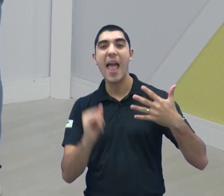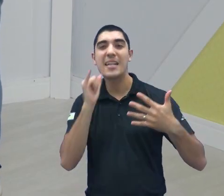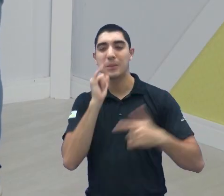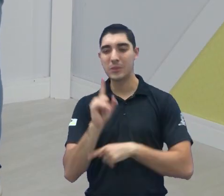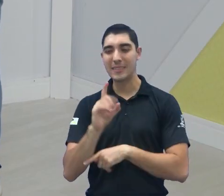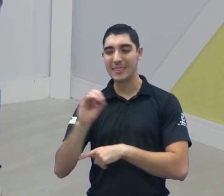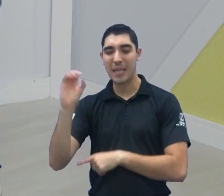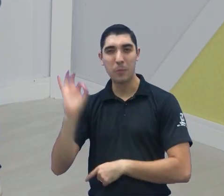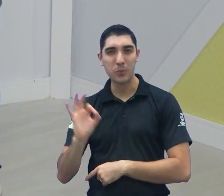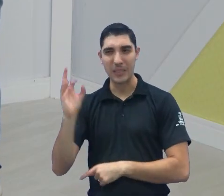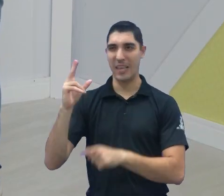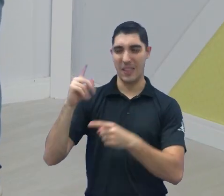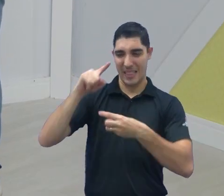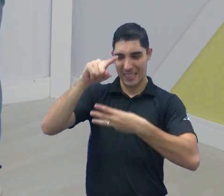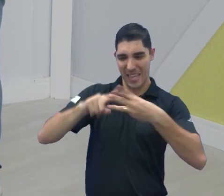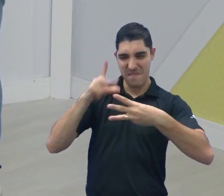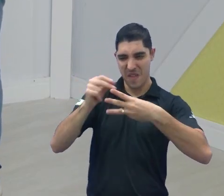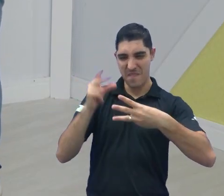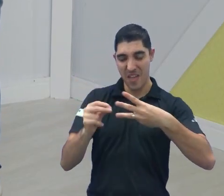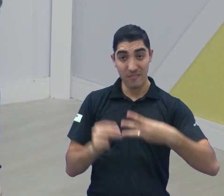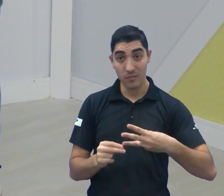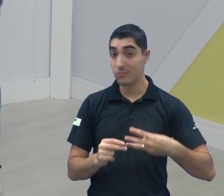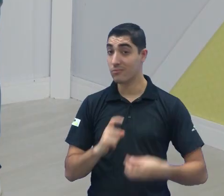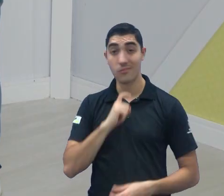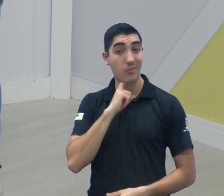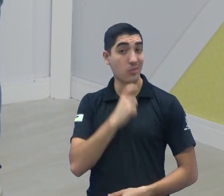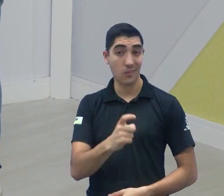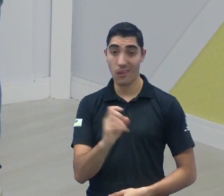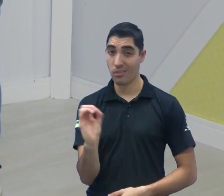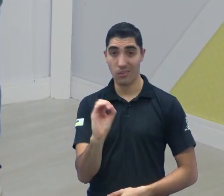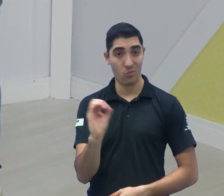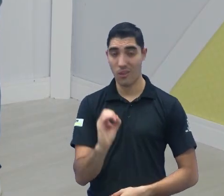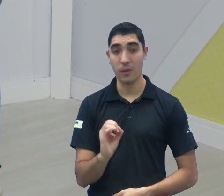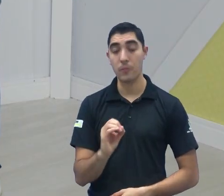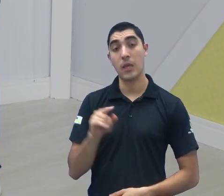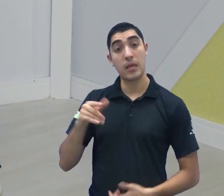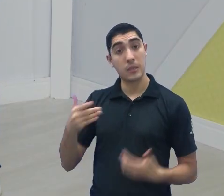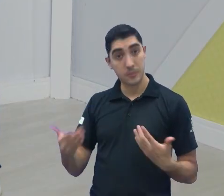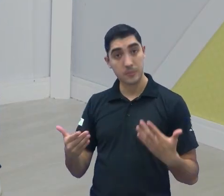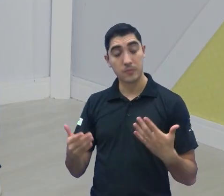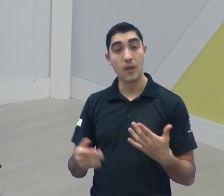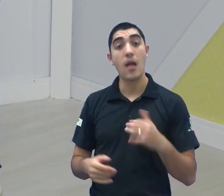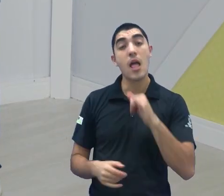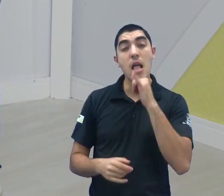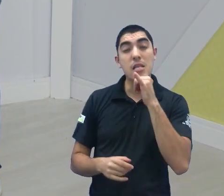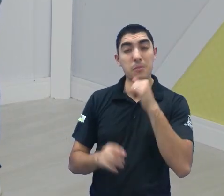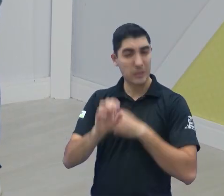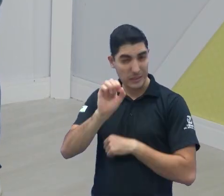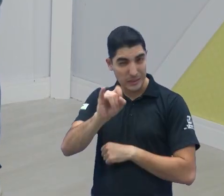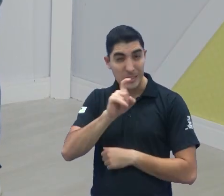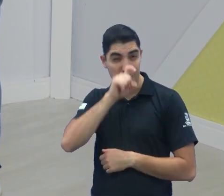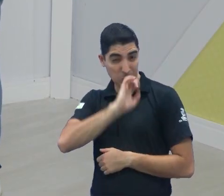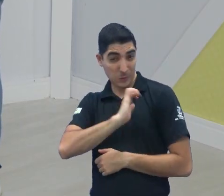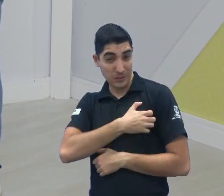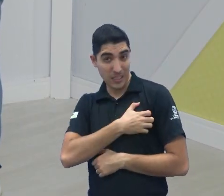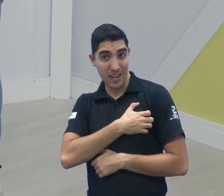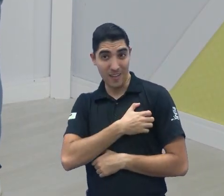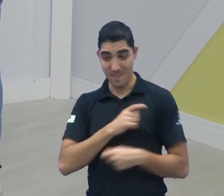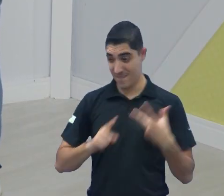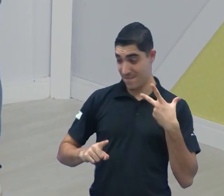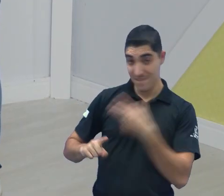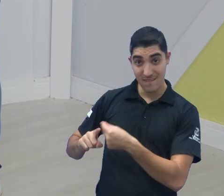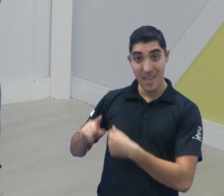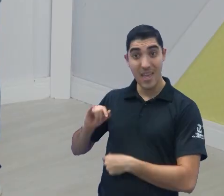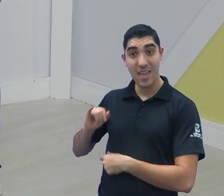3 rodadas, não tem nenhum time 100%, e o São José, se tivesse vencido o Juventus, ele seria